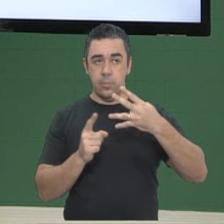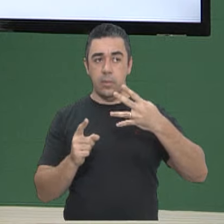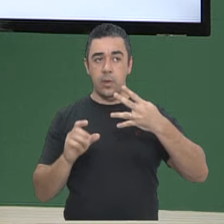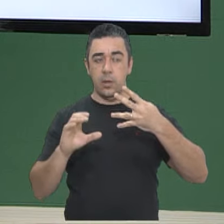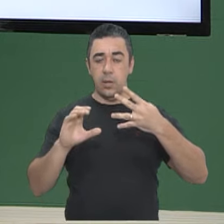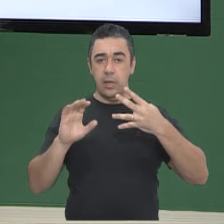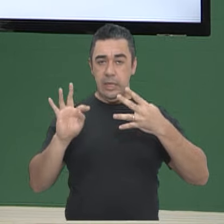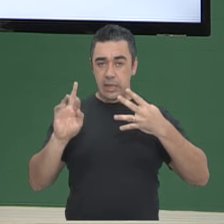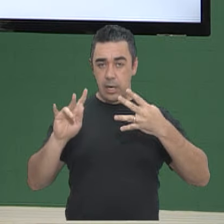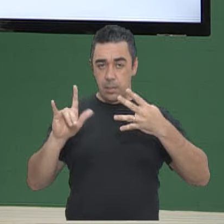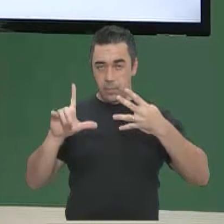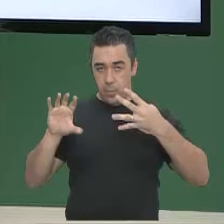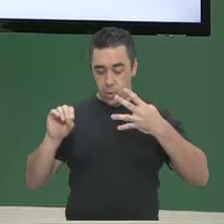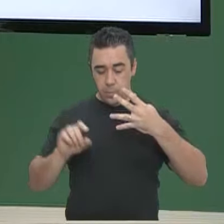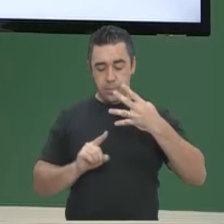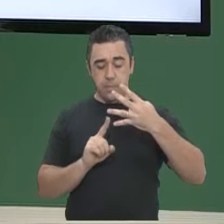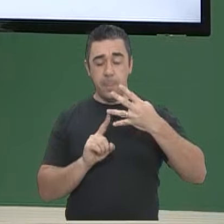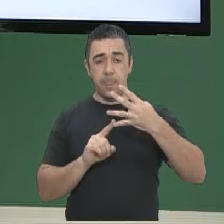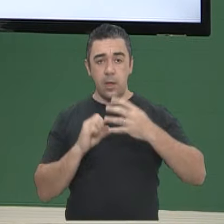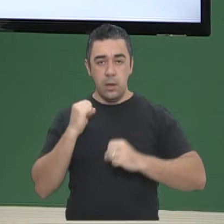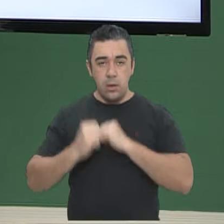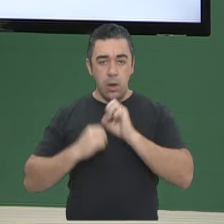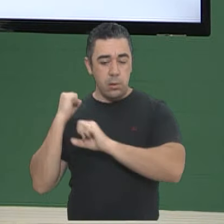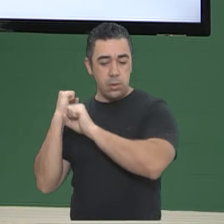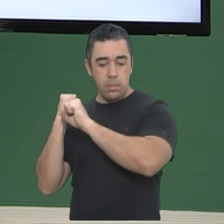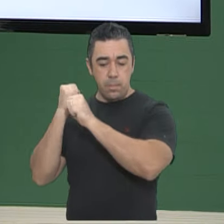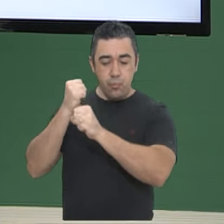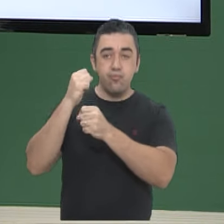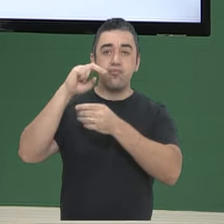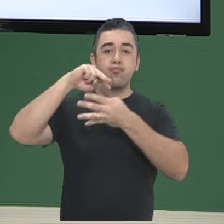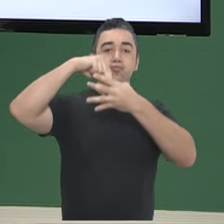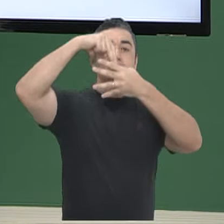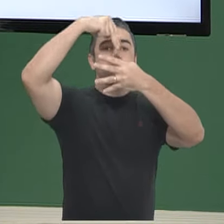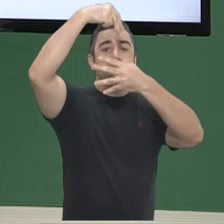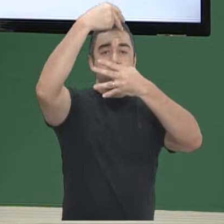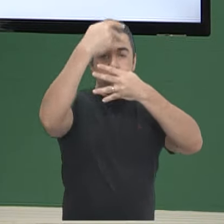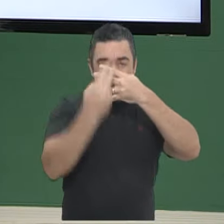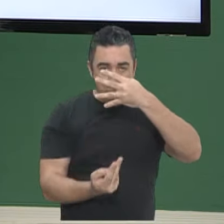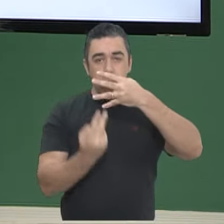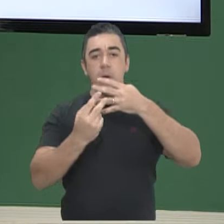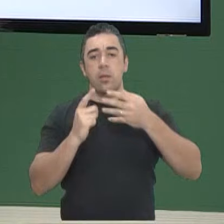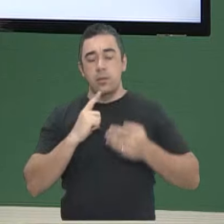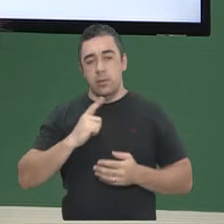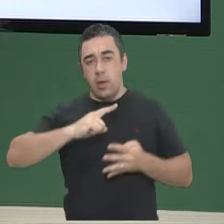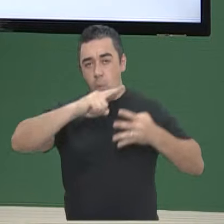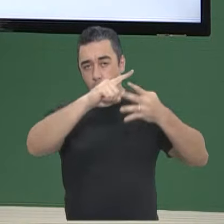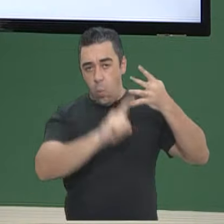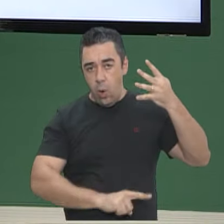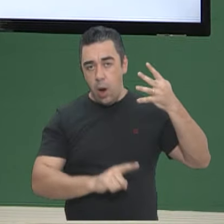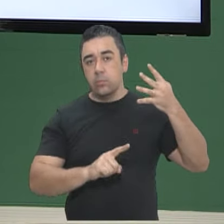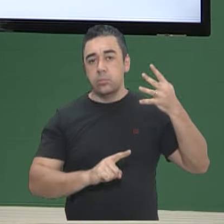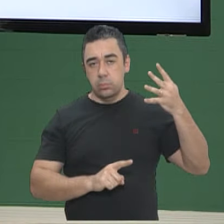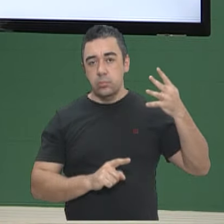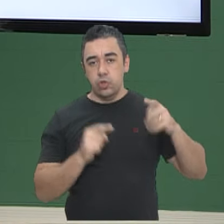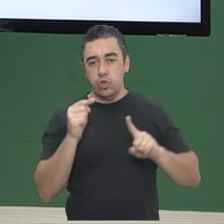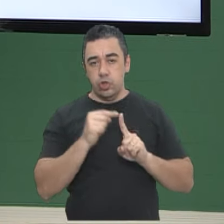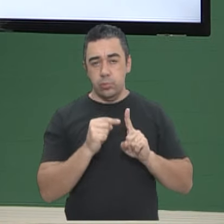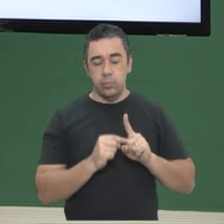salto com vara, tá? Que são outros 2 tipos de saltos que fazem parte dos saltos no atletismo.